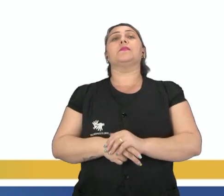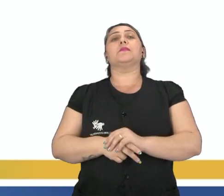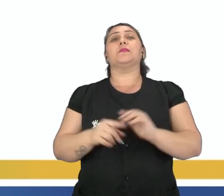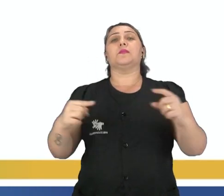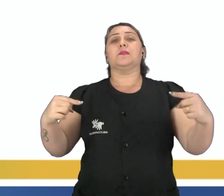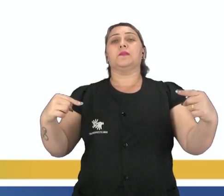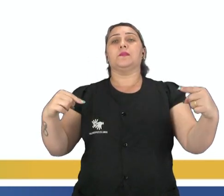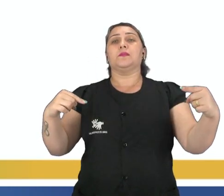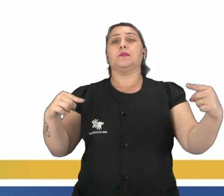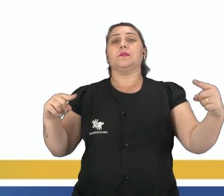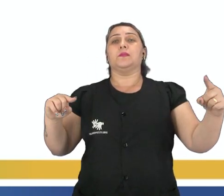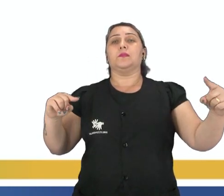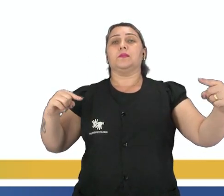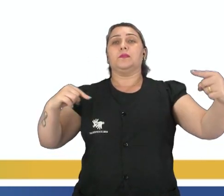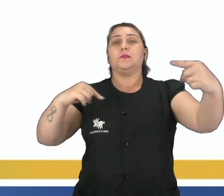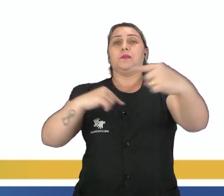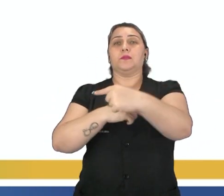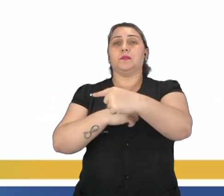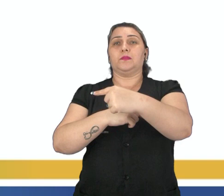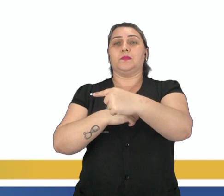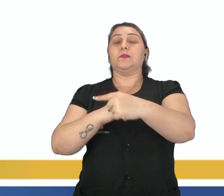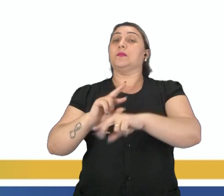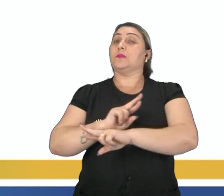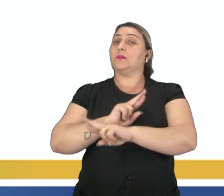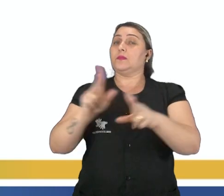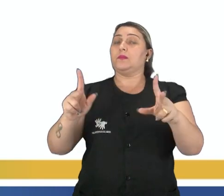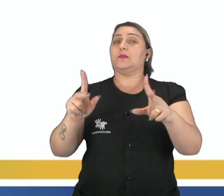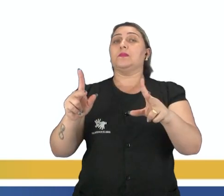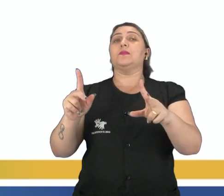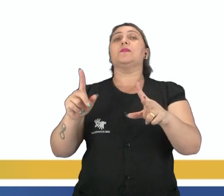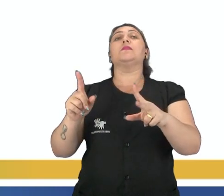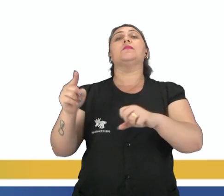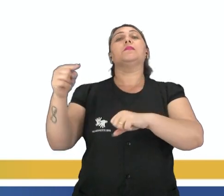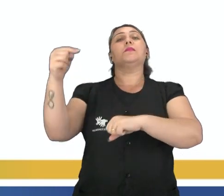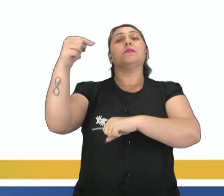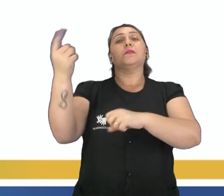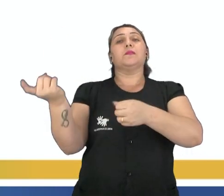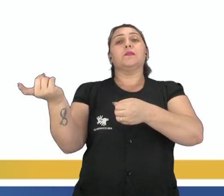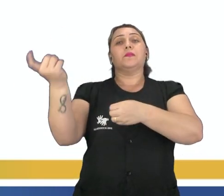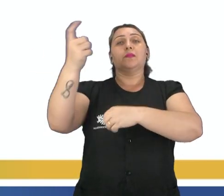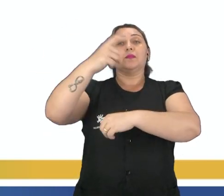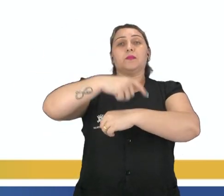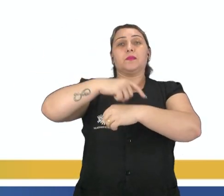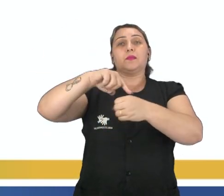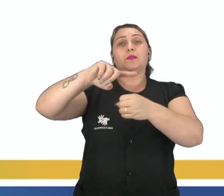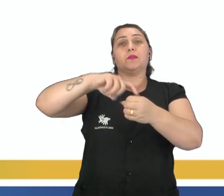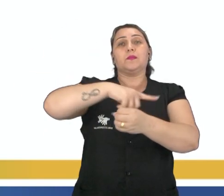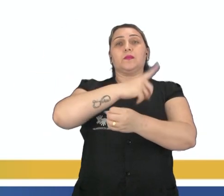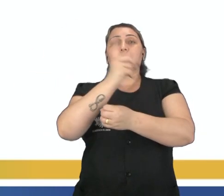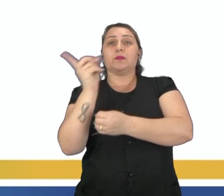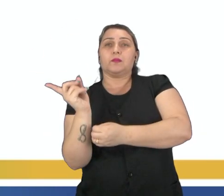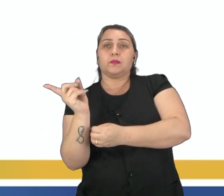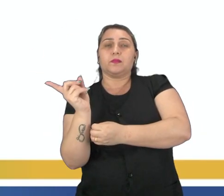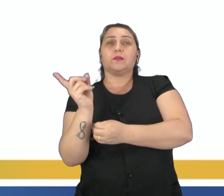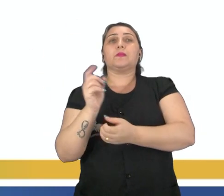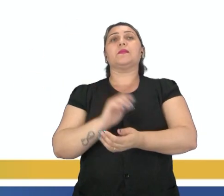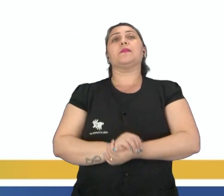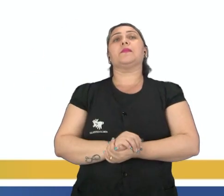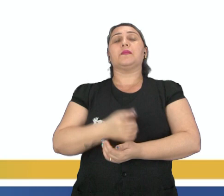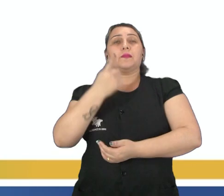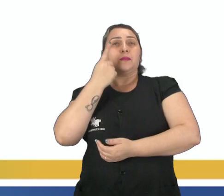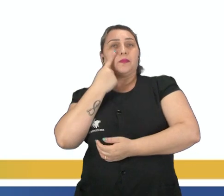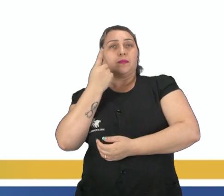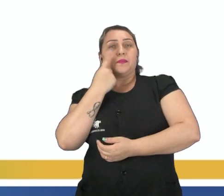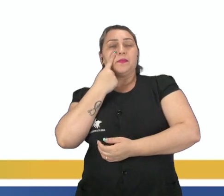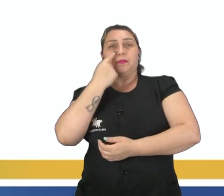como eu já falei, estão em sentidos diferentes, né? Uma vai estar em sentido horário e outro vai estar em sentido anti-horário. Como a gente pode